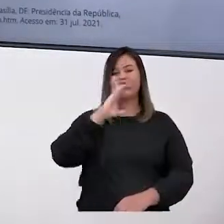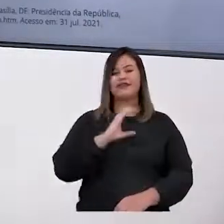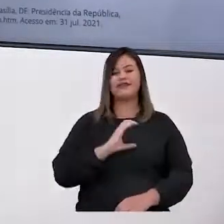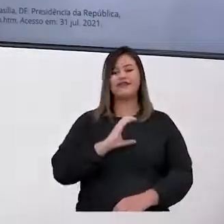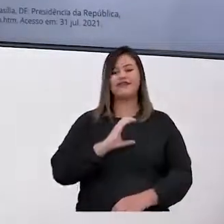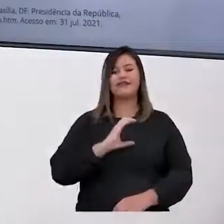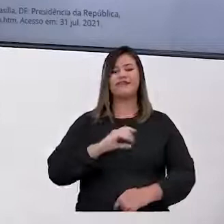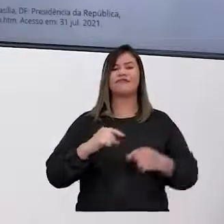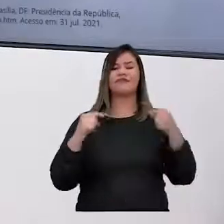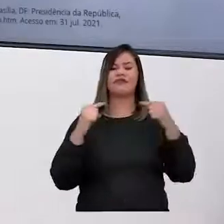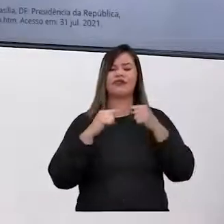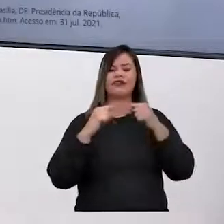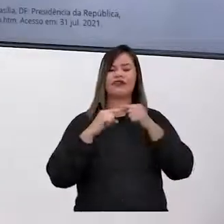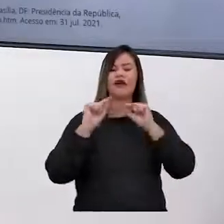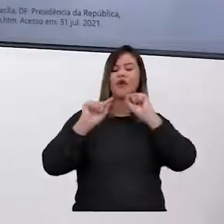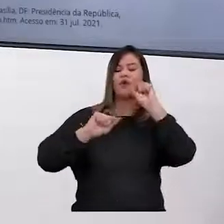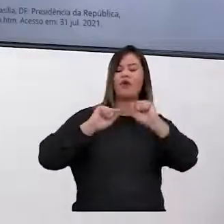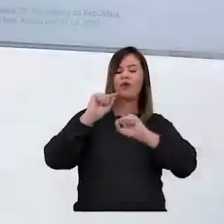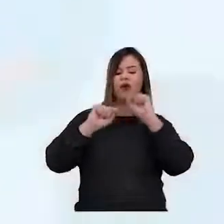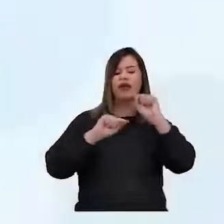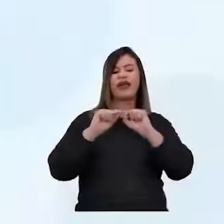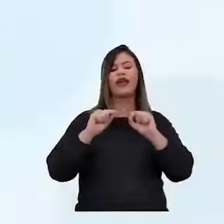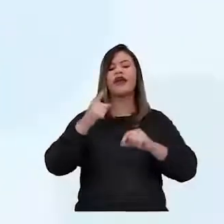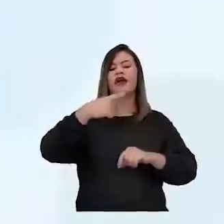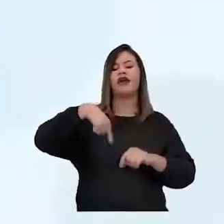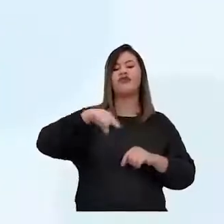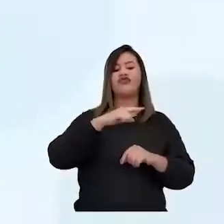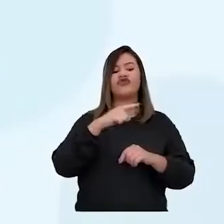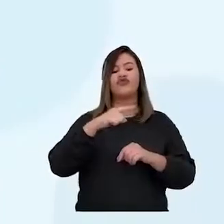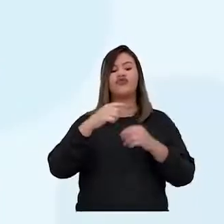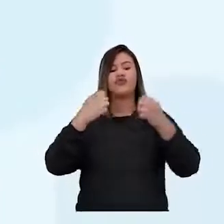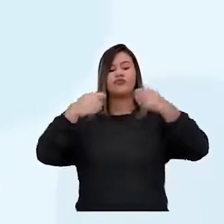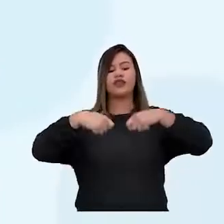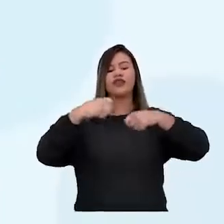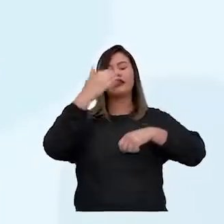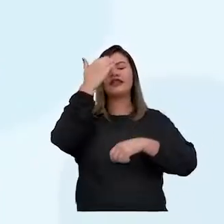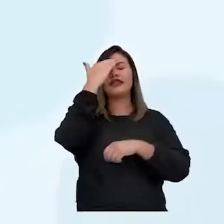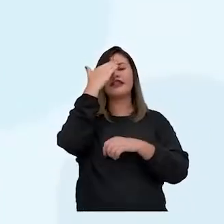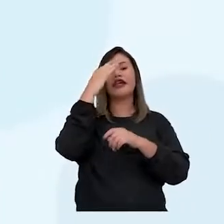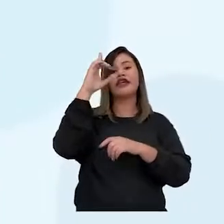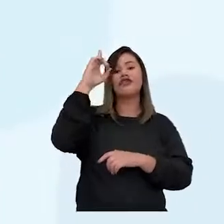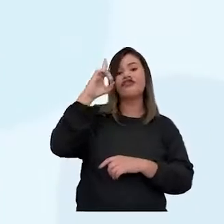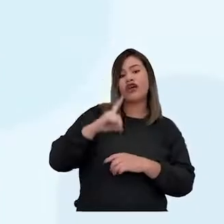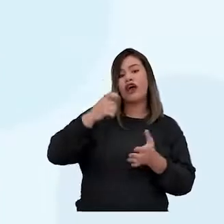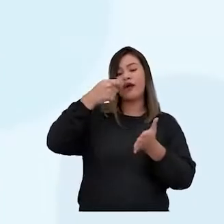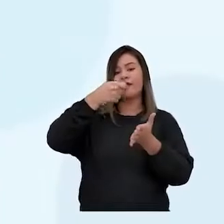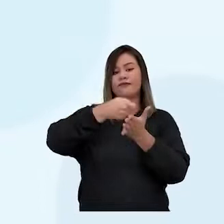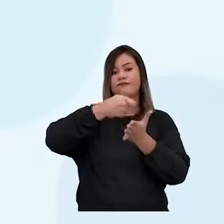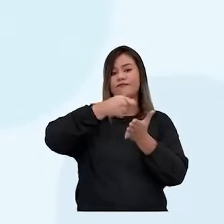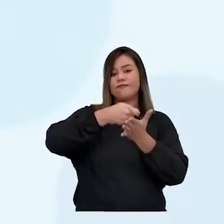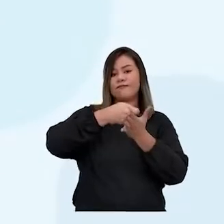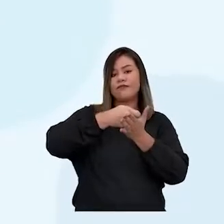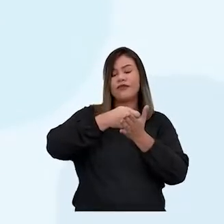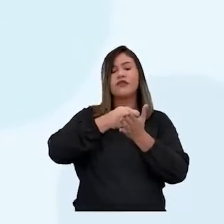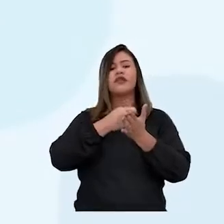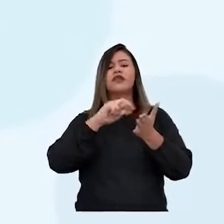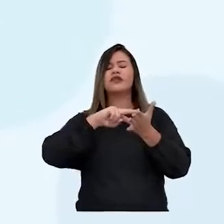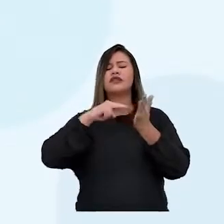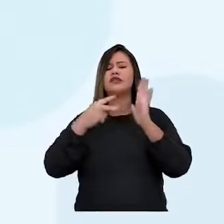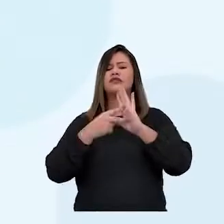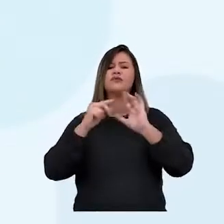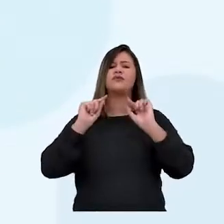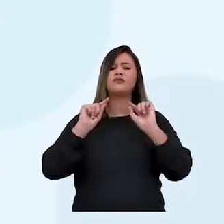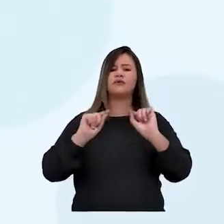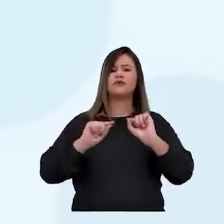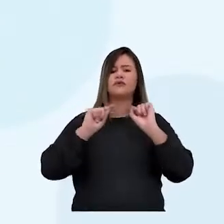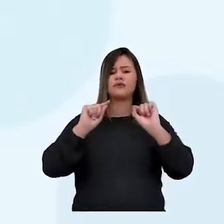importante o quê? Internalizar alguns o quê? Um conjunto de direitos e deveres. O que seria internalizar? Eu pegar o